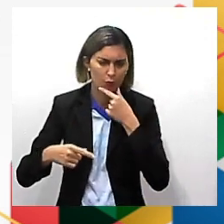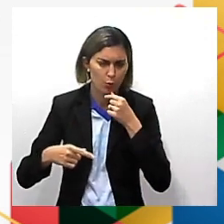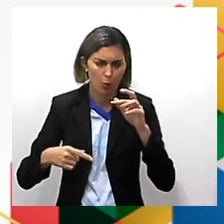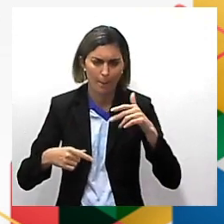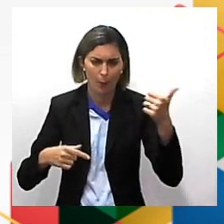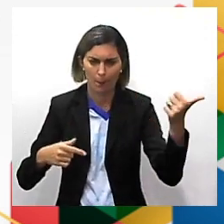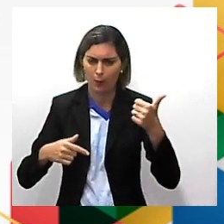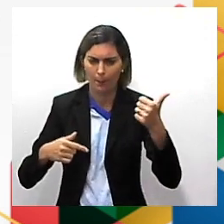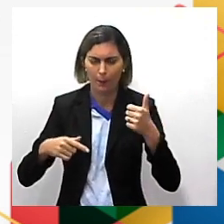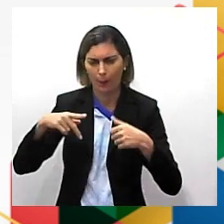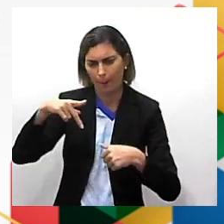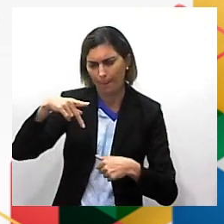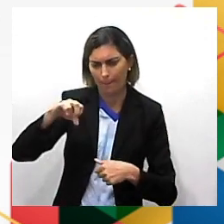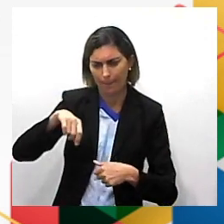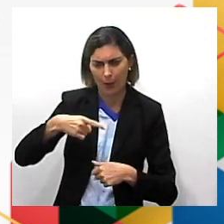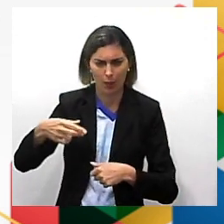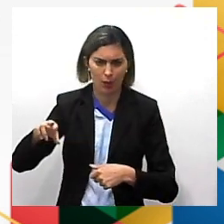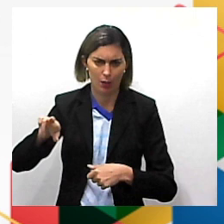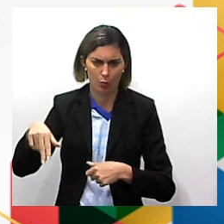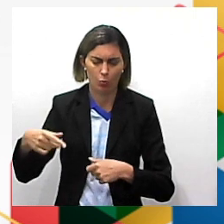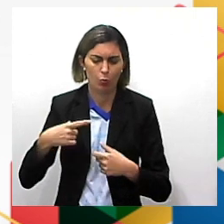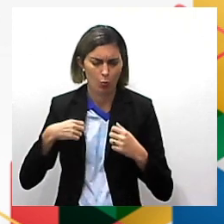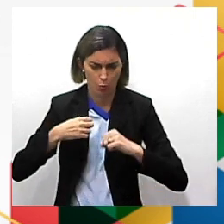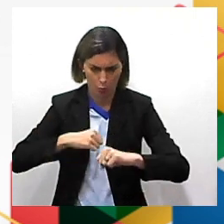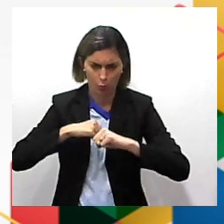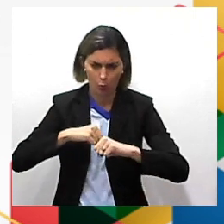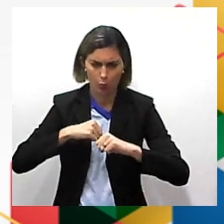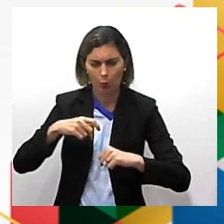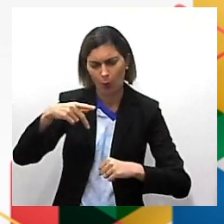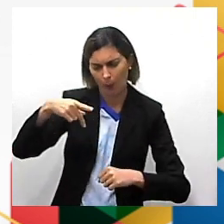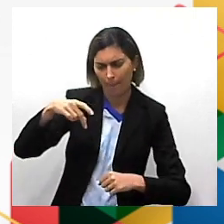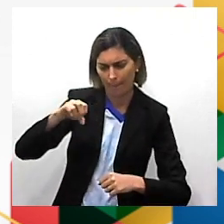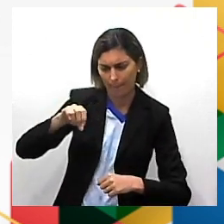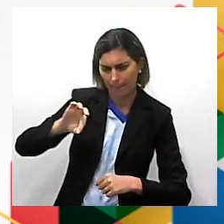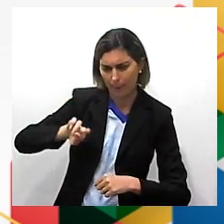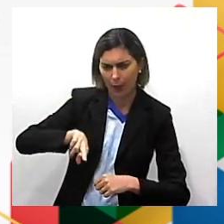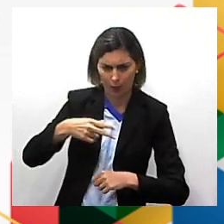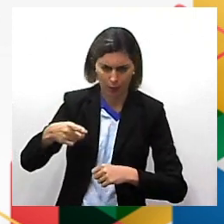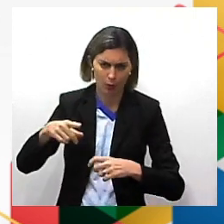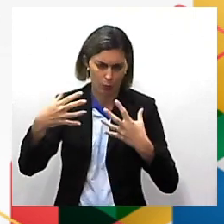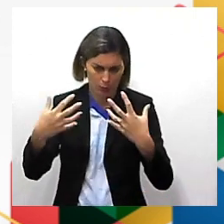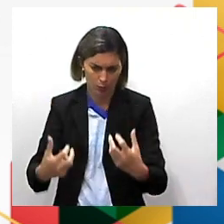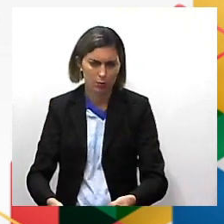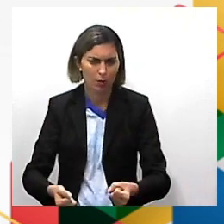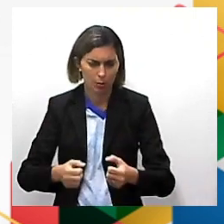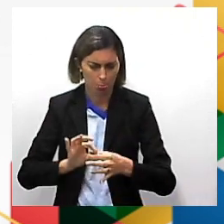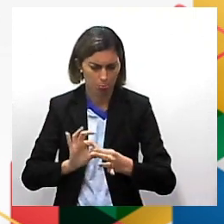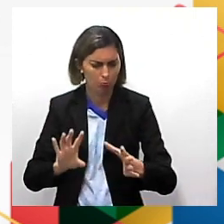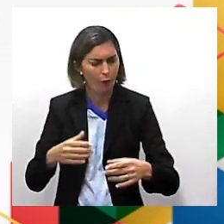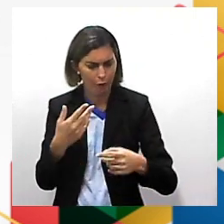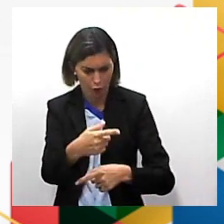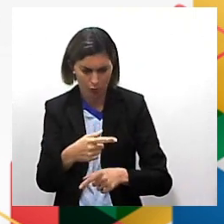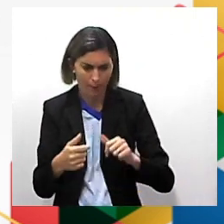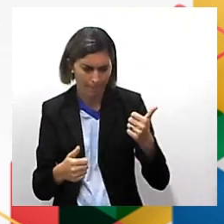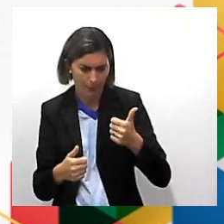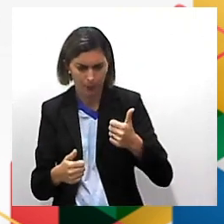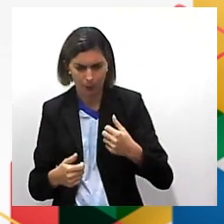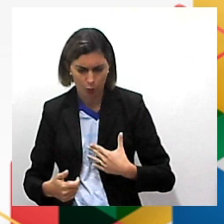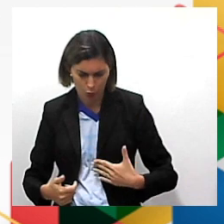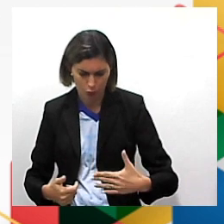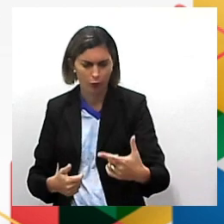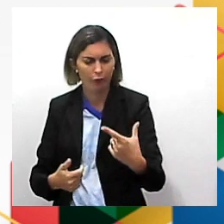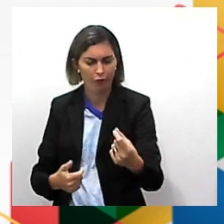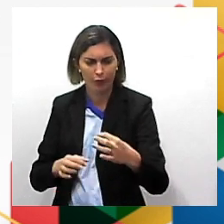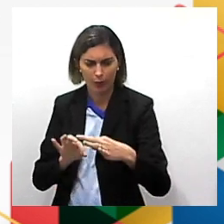velho, Pedrão, para uma corrida. Pedrão aceita e permite que o desafiante saia